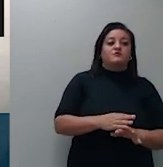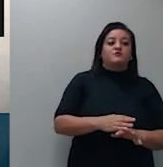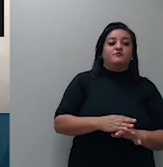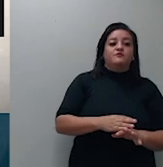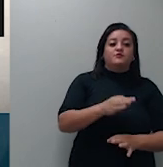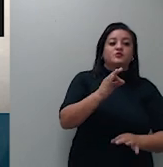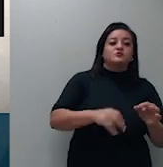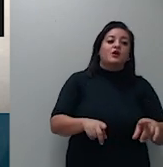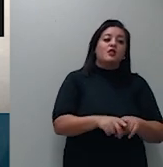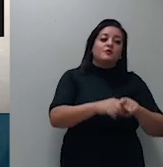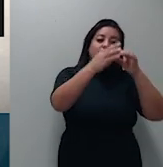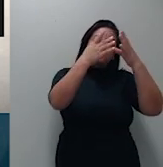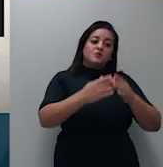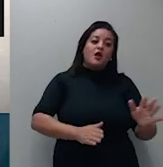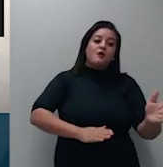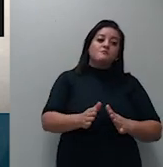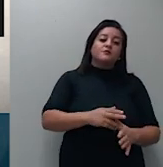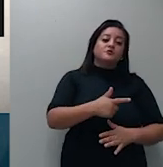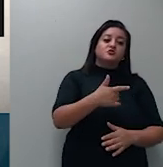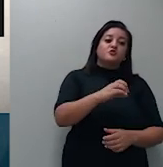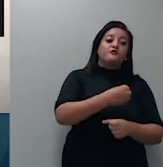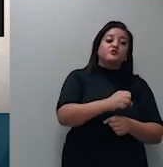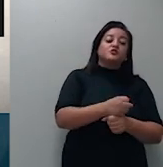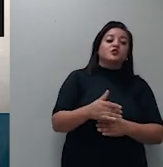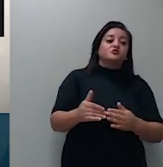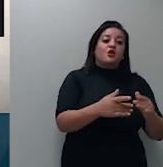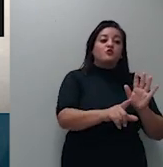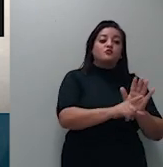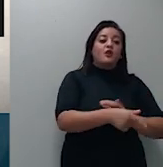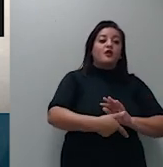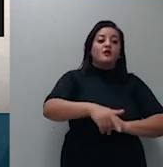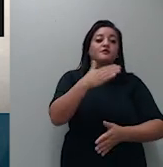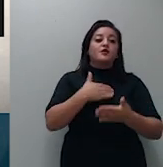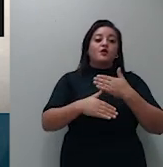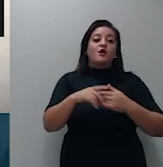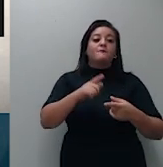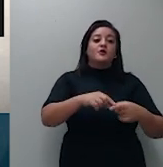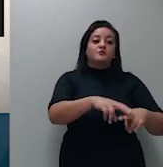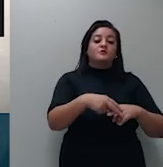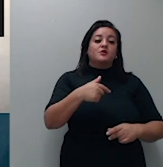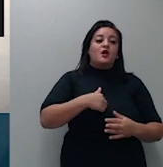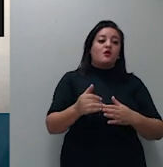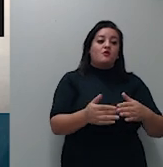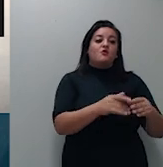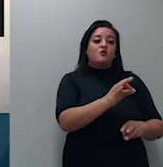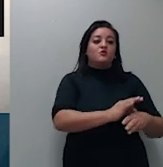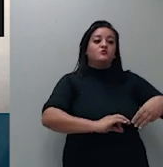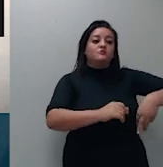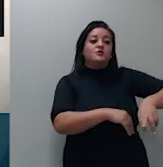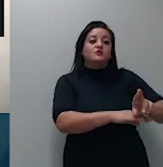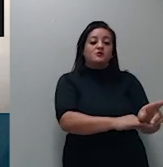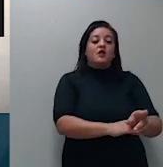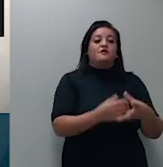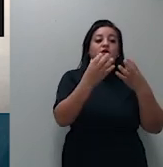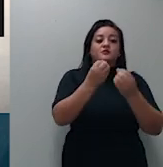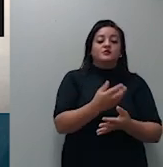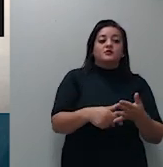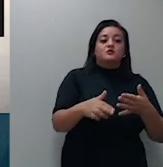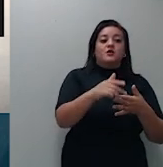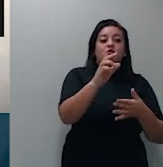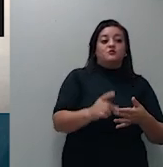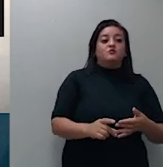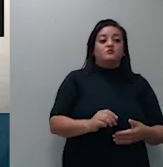transição deve ser o prazo vintenário previsto anterior por esse motivo acompanha o relator negando provimento